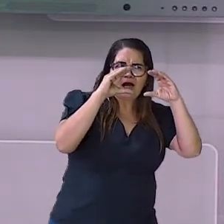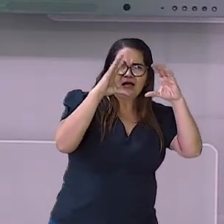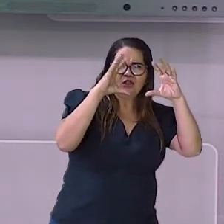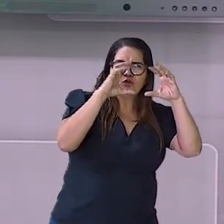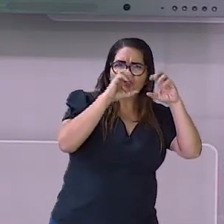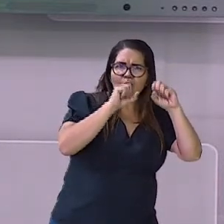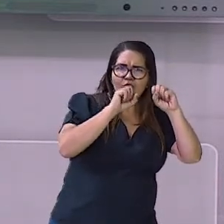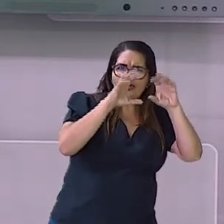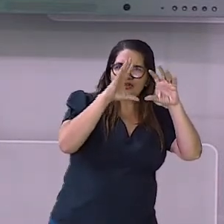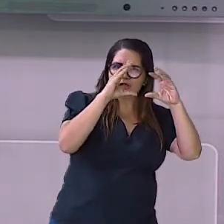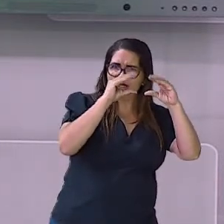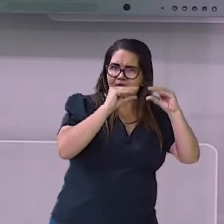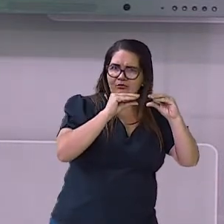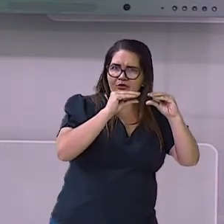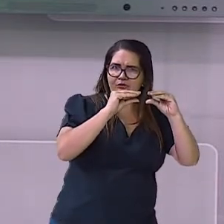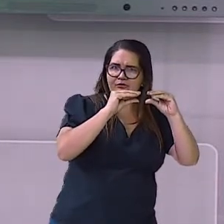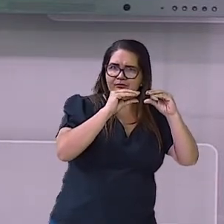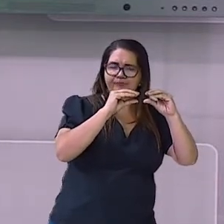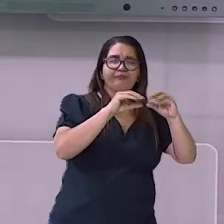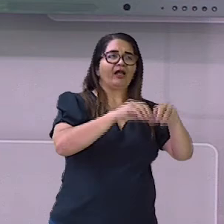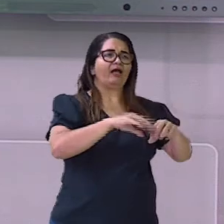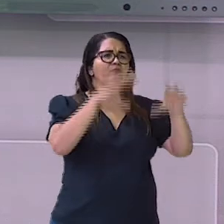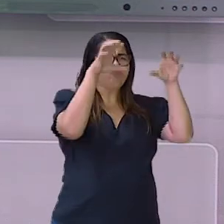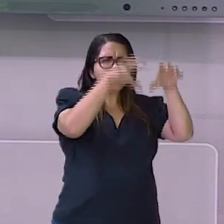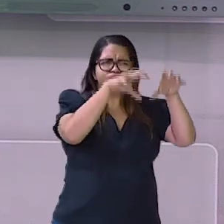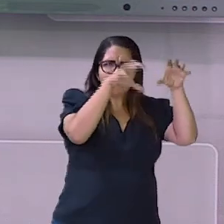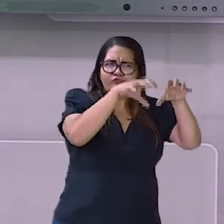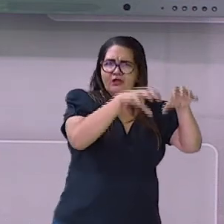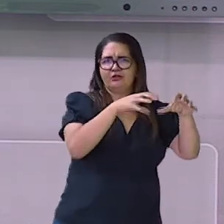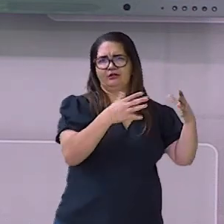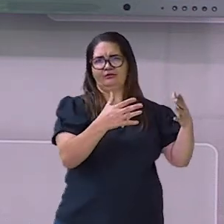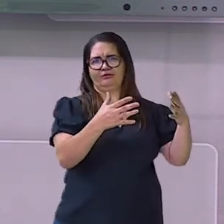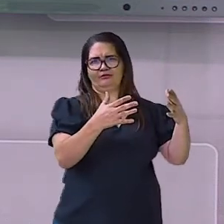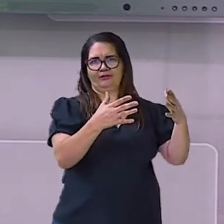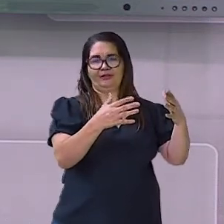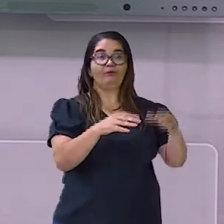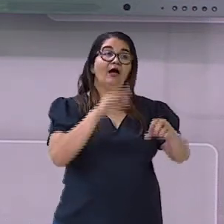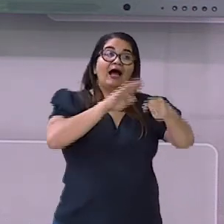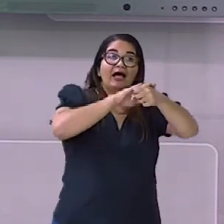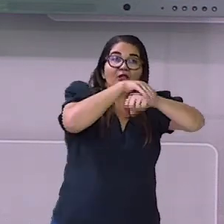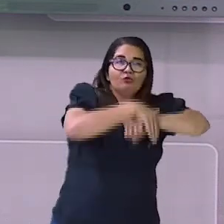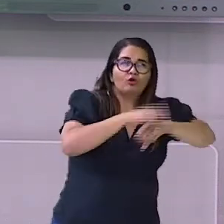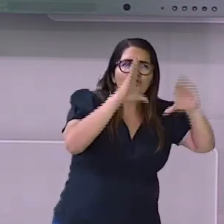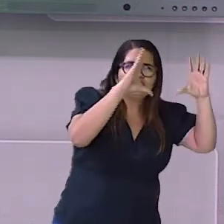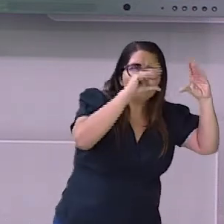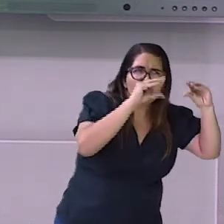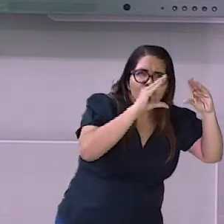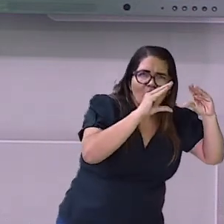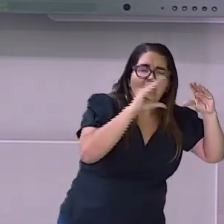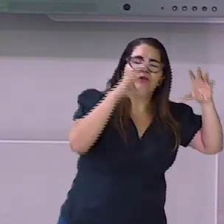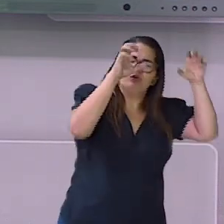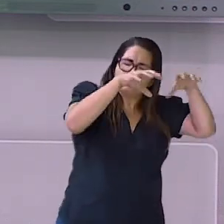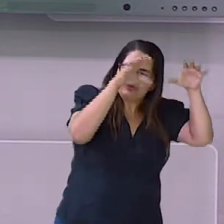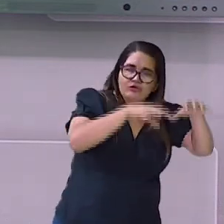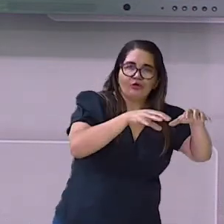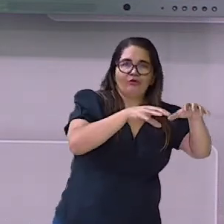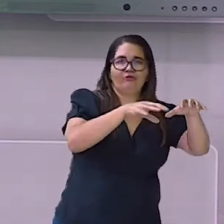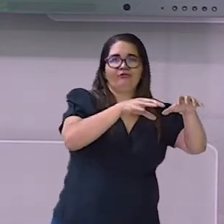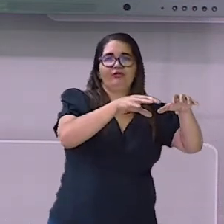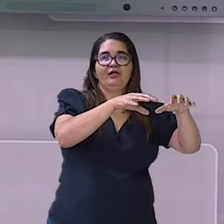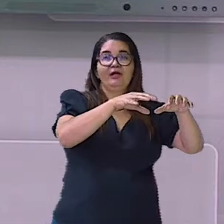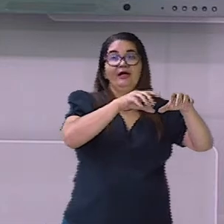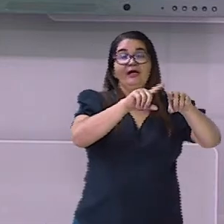se trata do Brasil e está bem próximo ali de São Paulo, que uma parte da cidade de São Paulo,